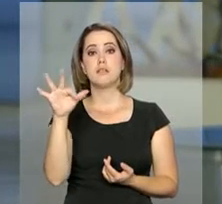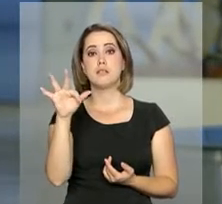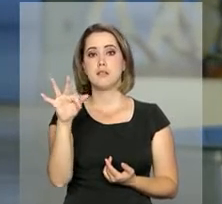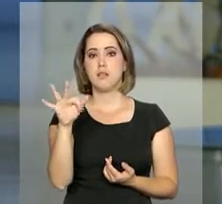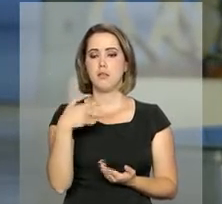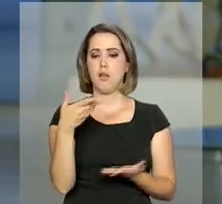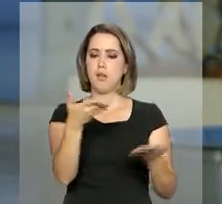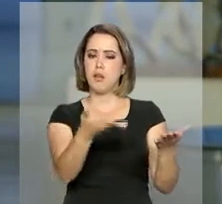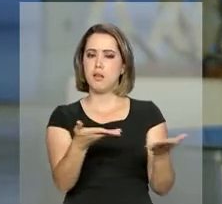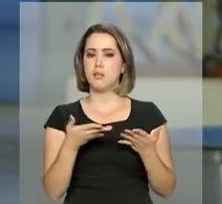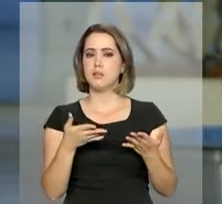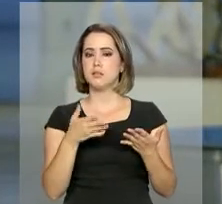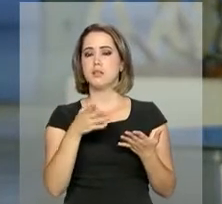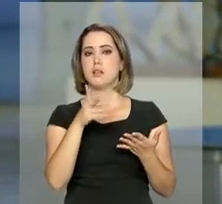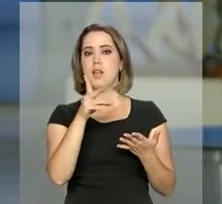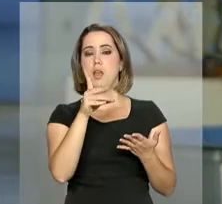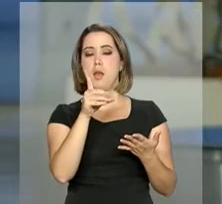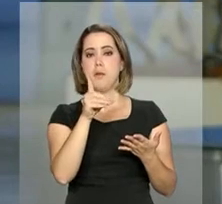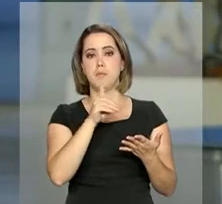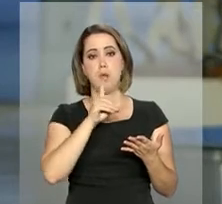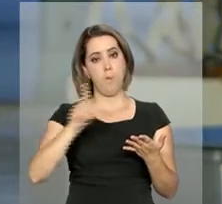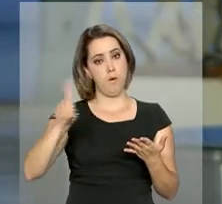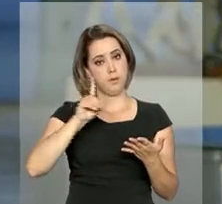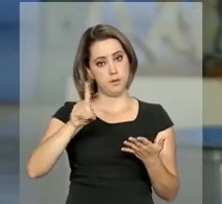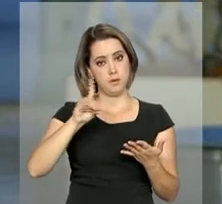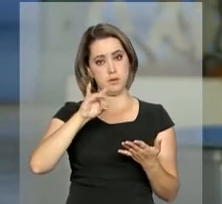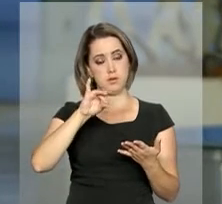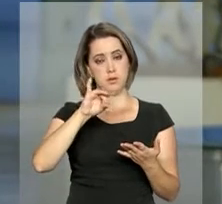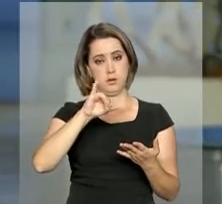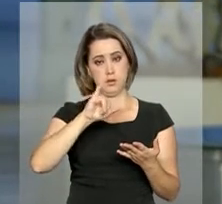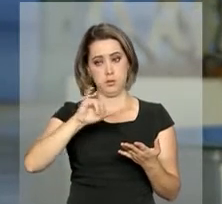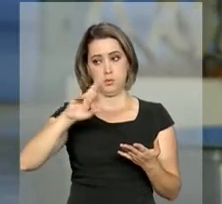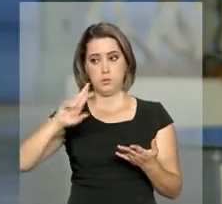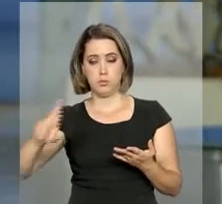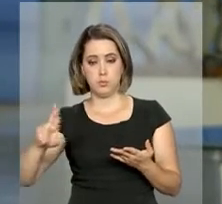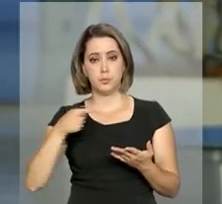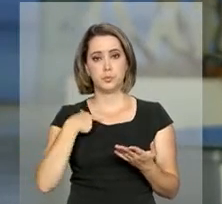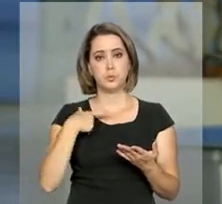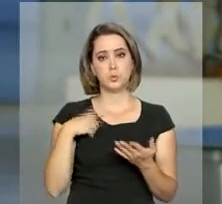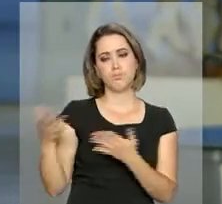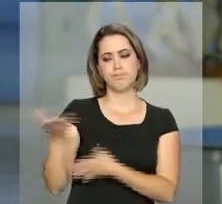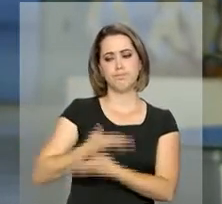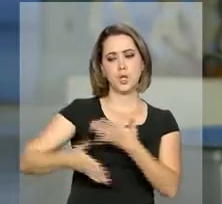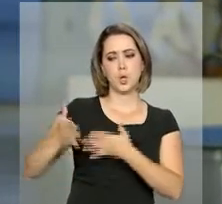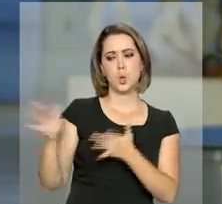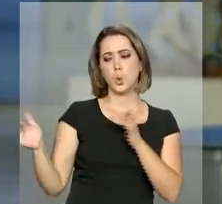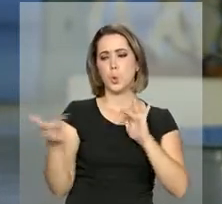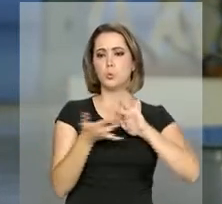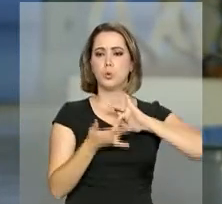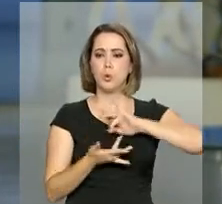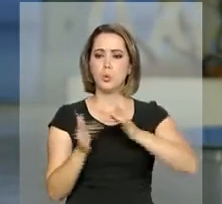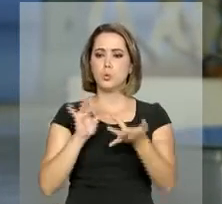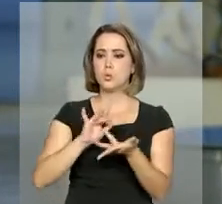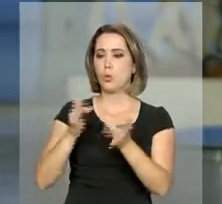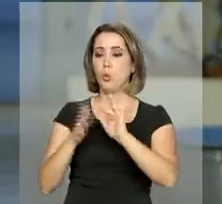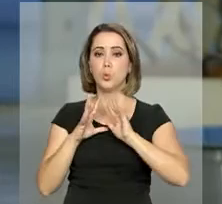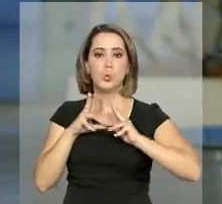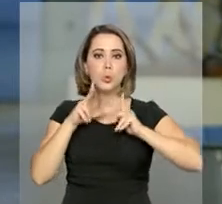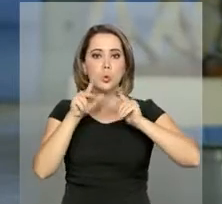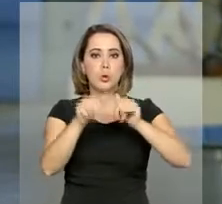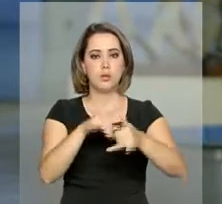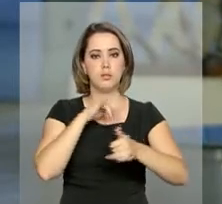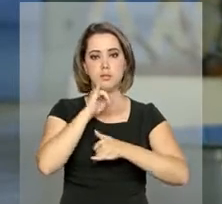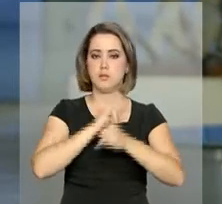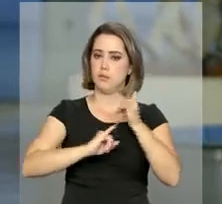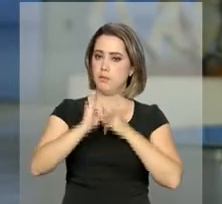recebe a declaração, analisa as informações e cruza com todos os dados disponíveis dos contribuintes. A